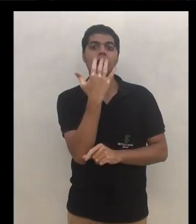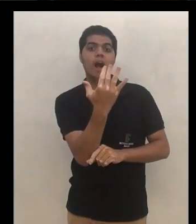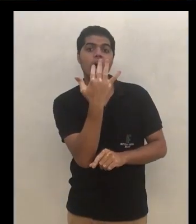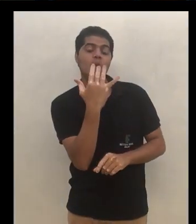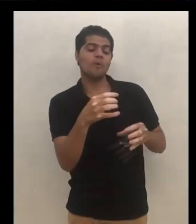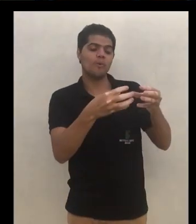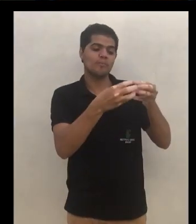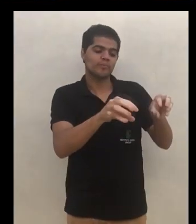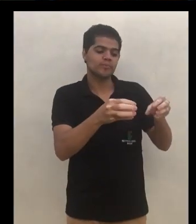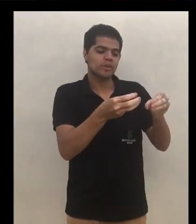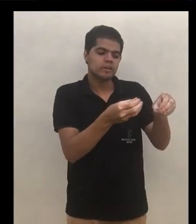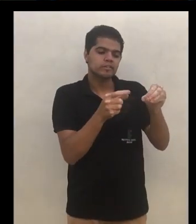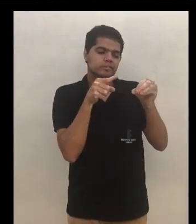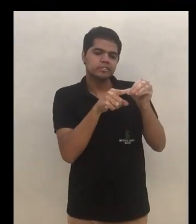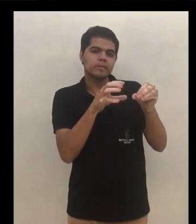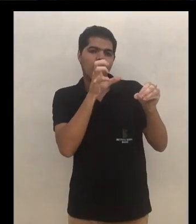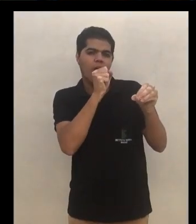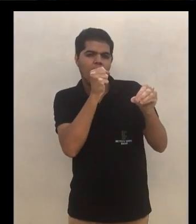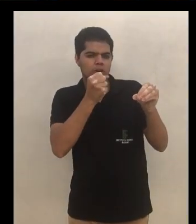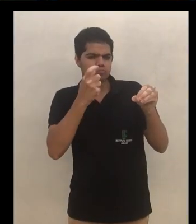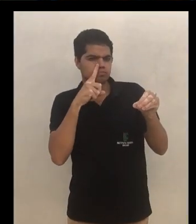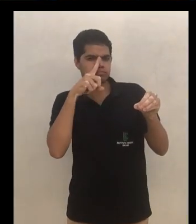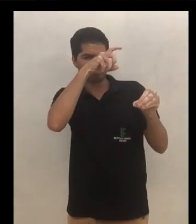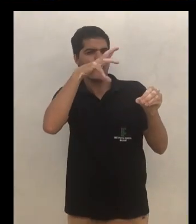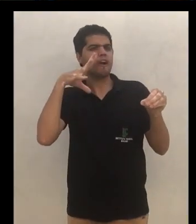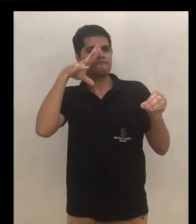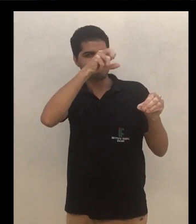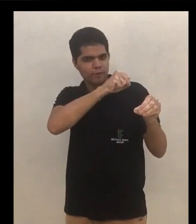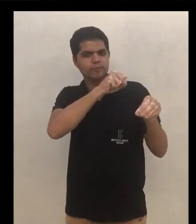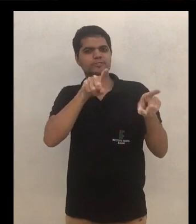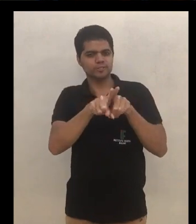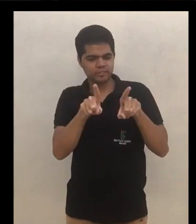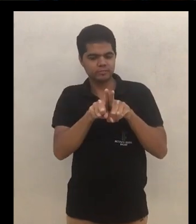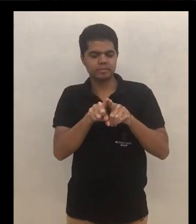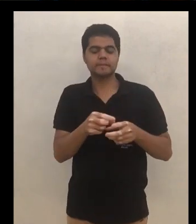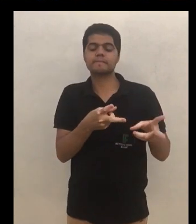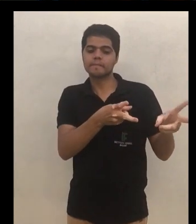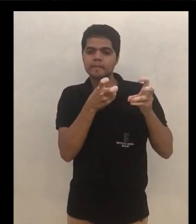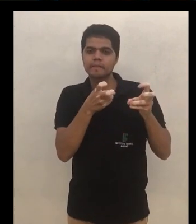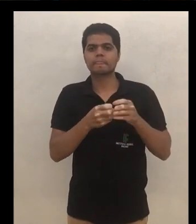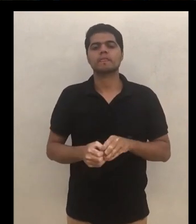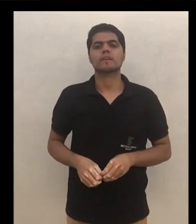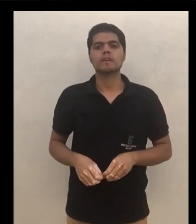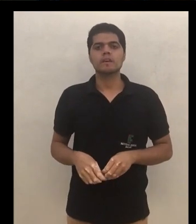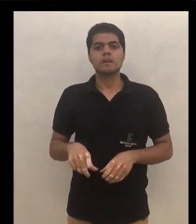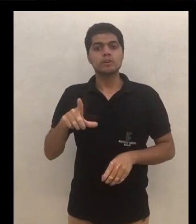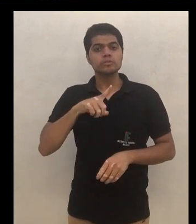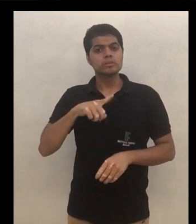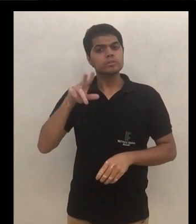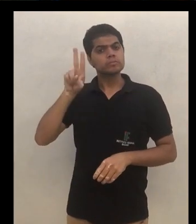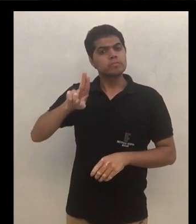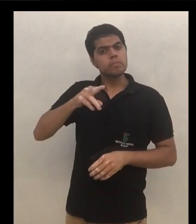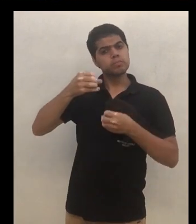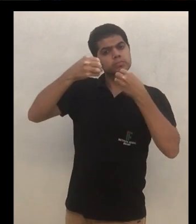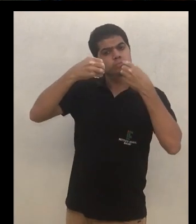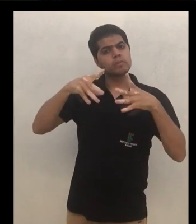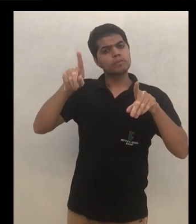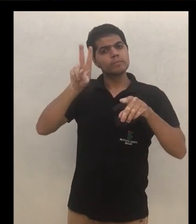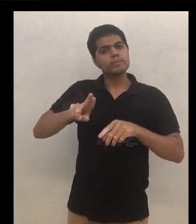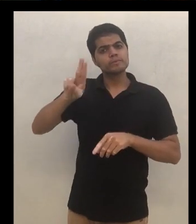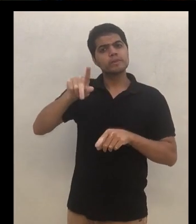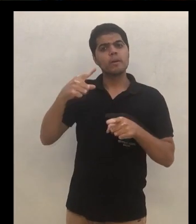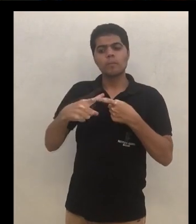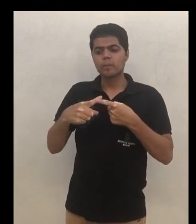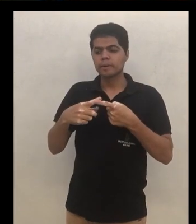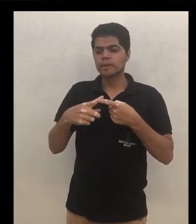vagem, abóbora. A abóbora, a semente, também é muito boa como vermífugo. Aqui é uma horta no